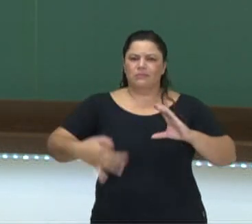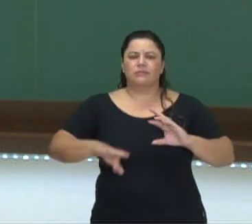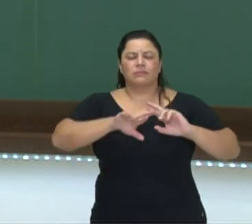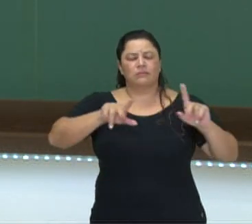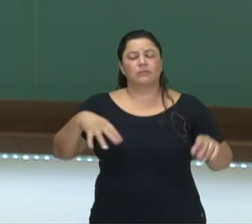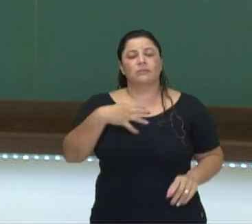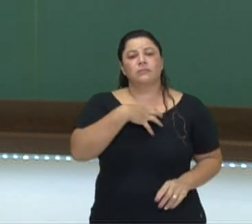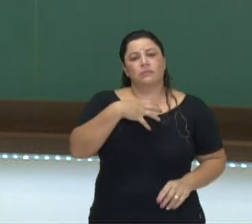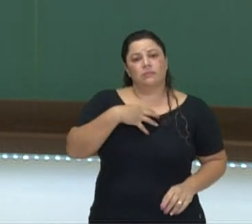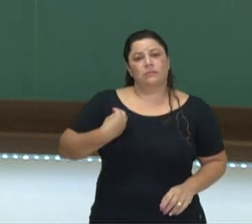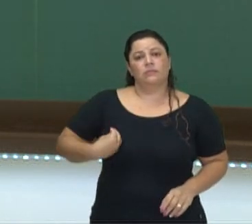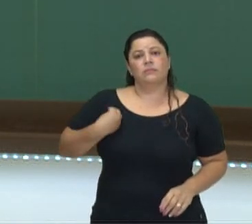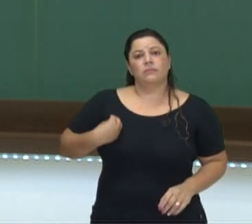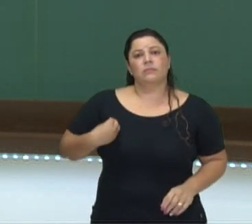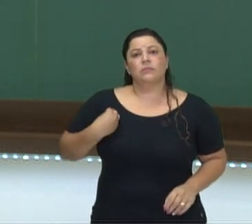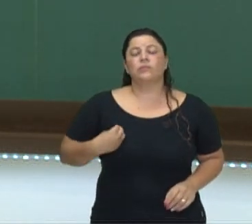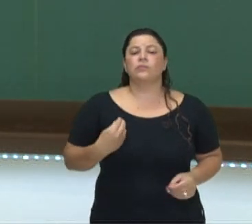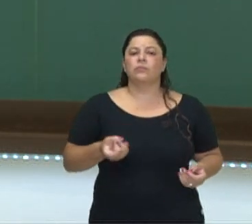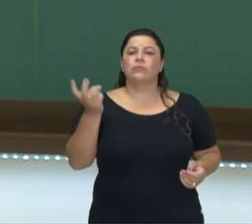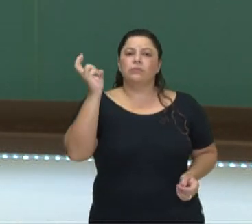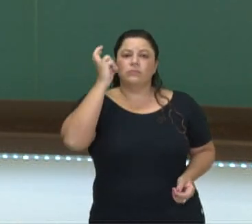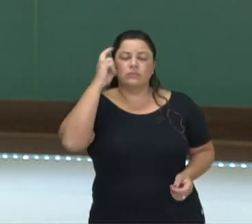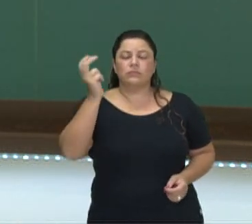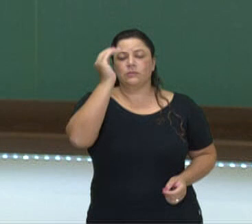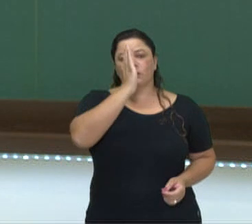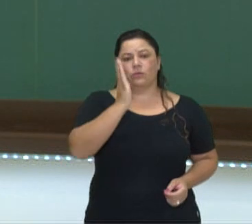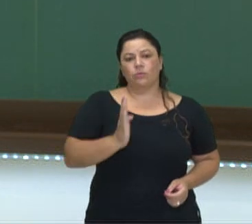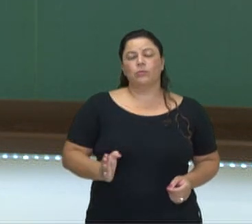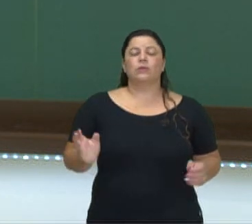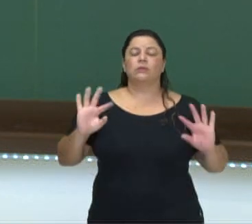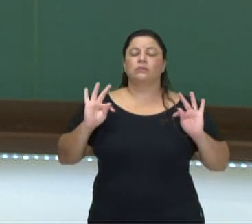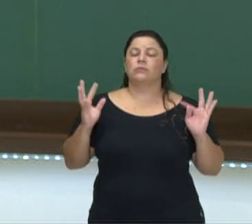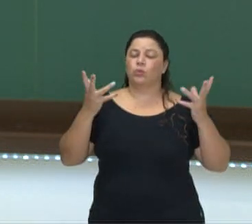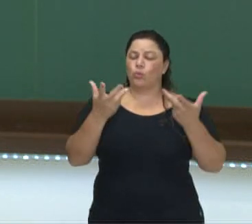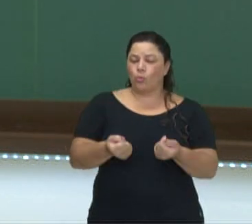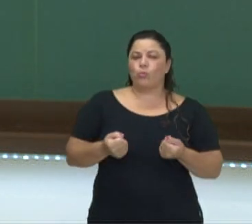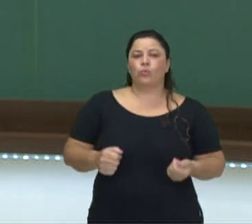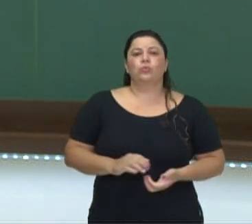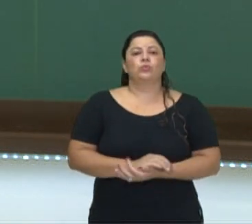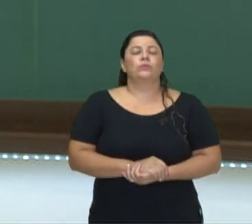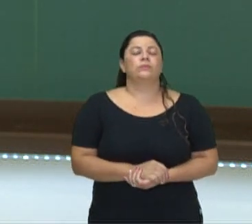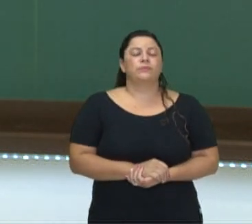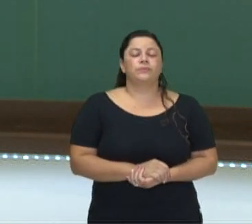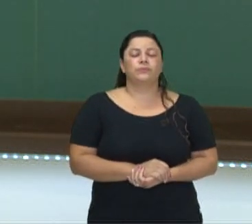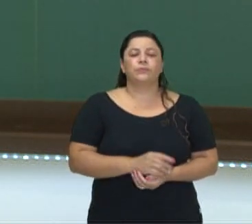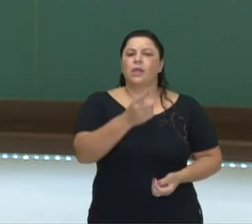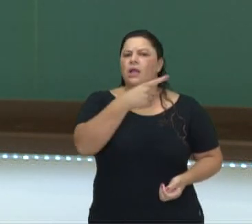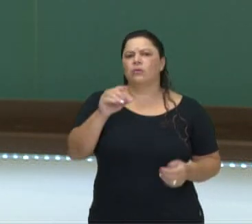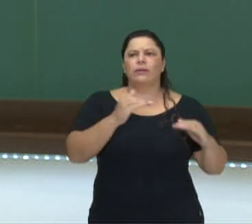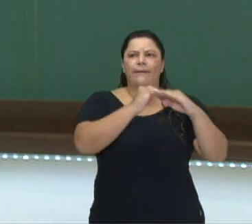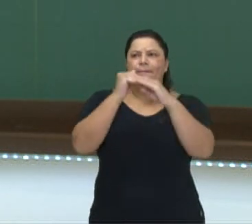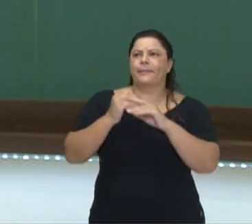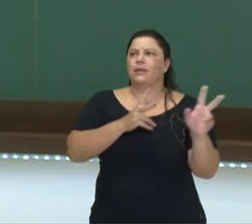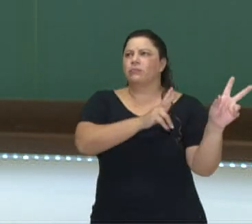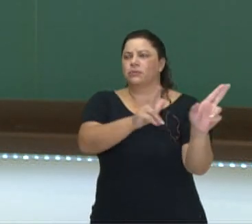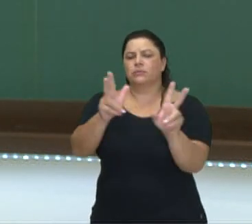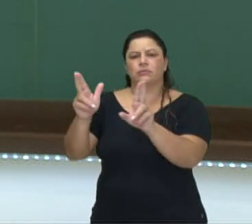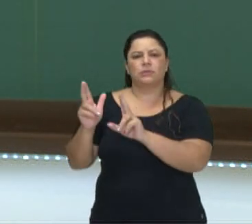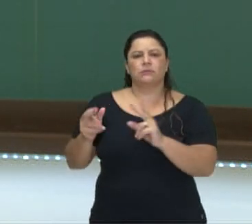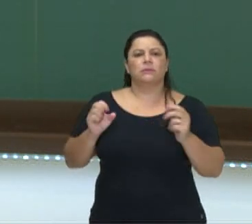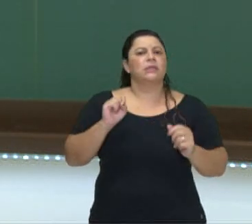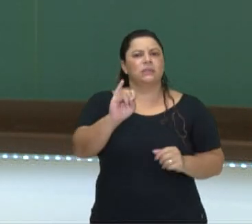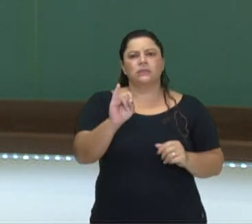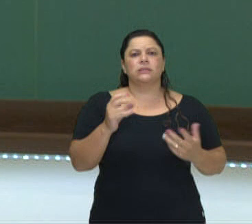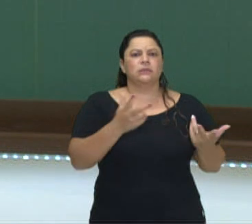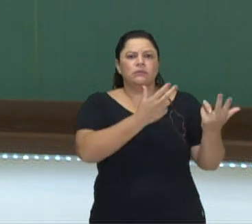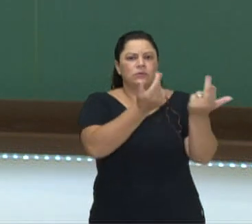modo de viver, para a cultura brasileira como um todo, como a gente chama. Ela não é igualzinha. E se ela fosse